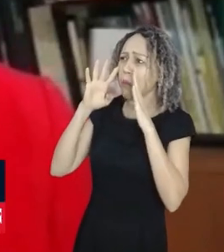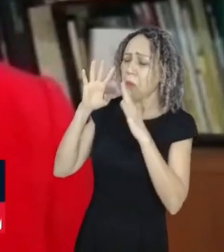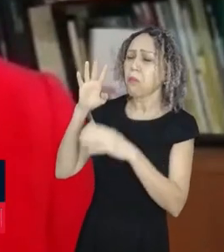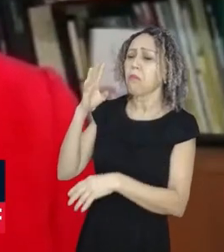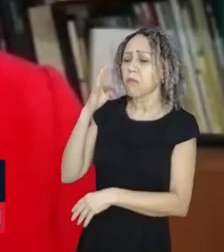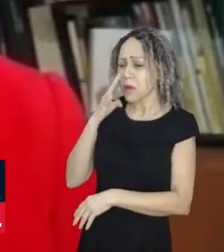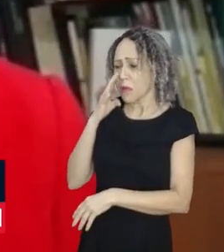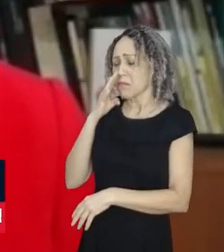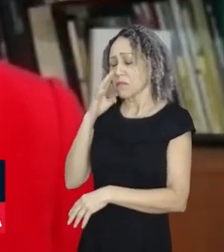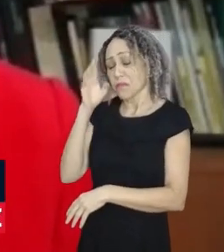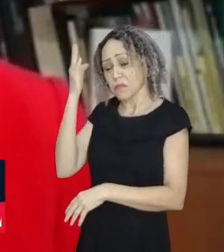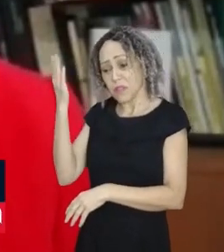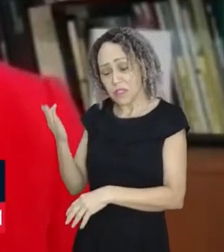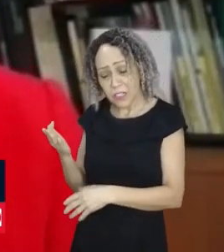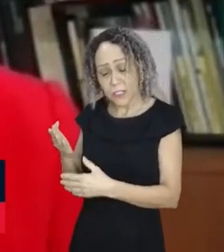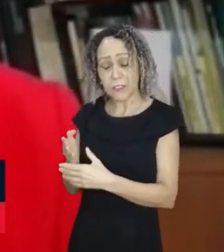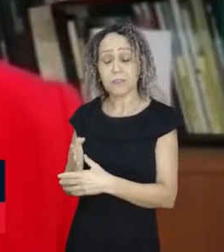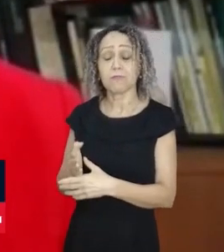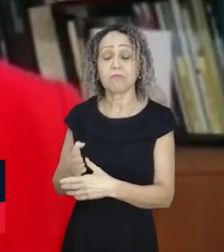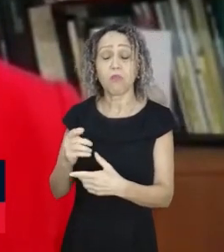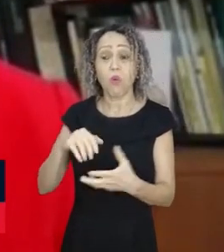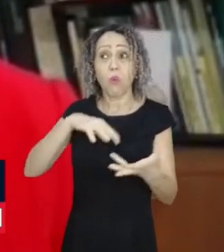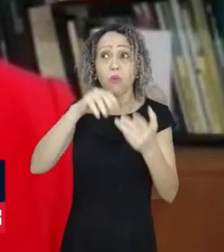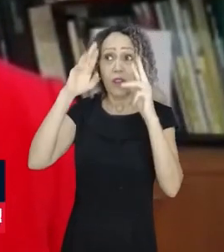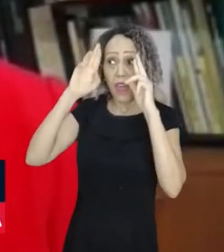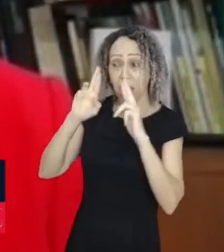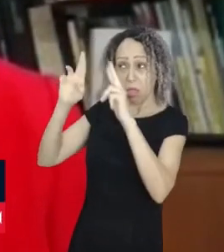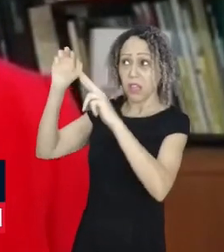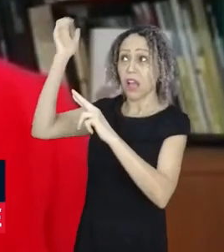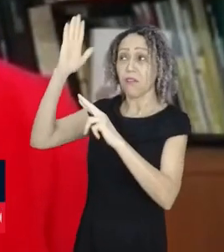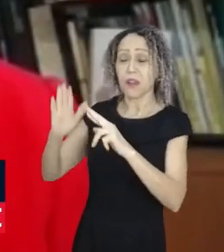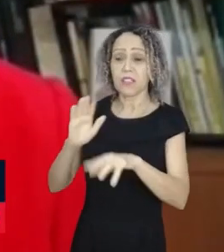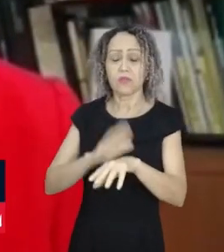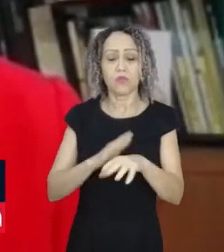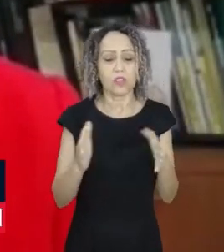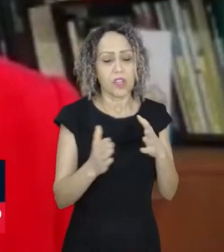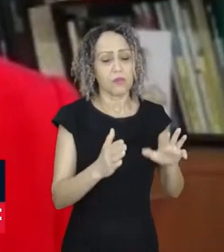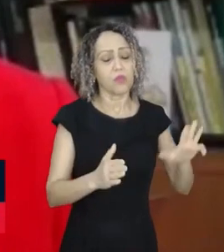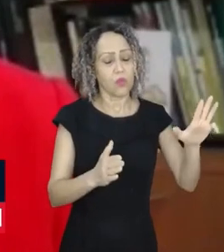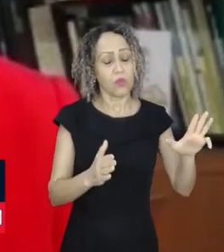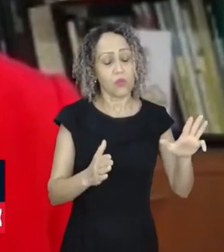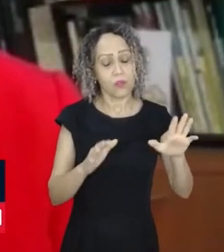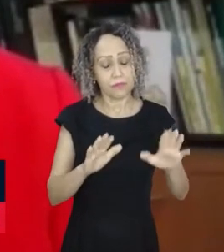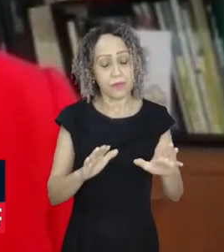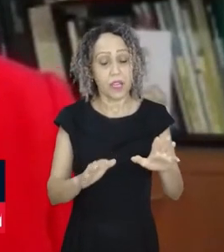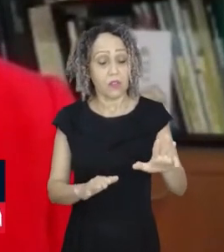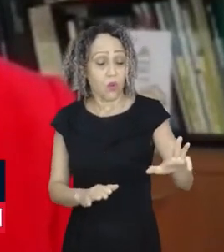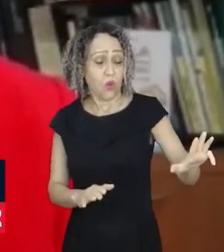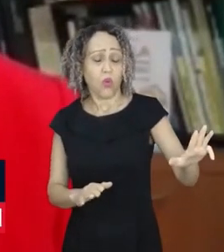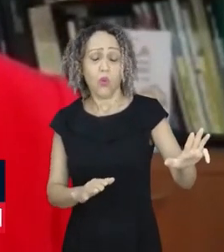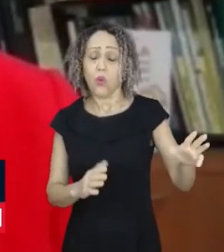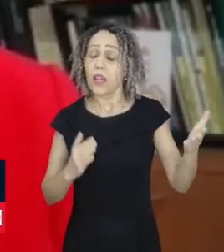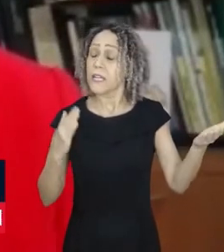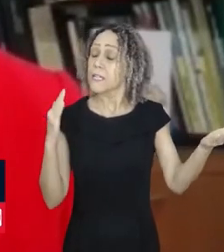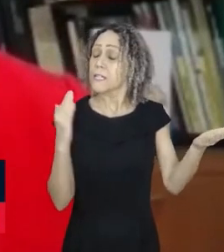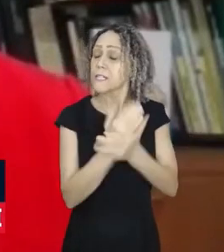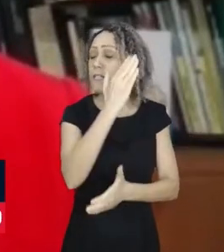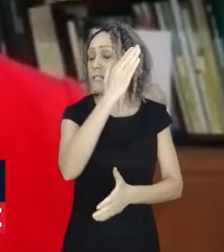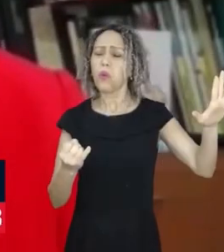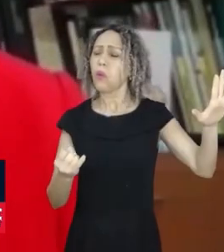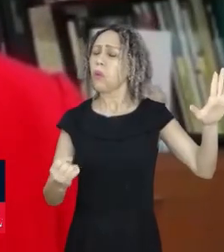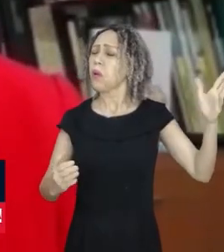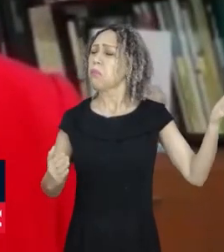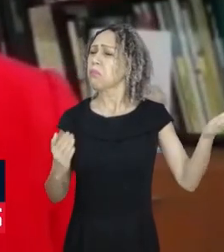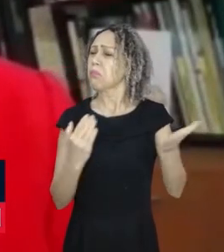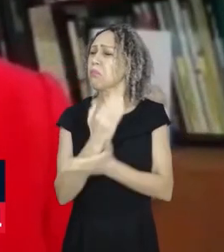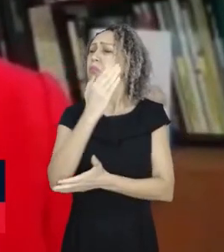simples fato do presidente Lula ganhar as eleições já tem um efeito internacional dos mais